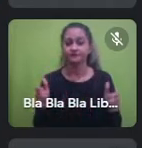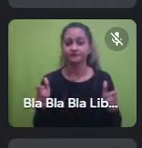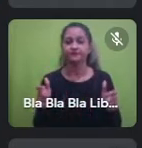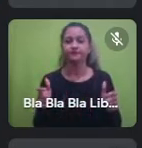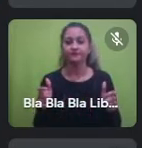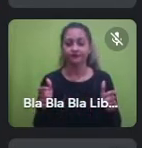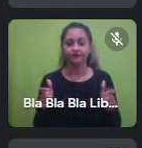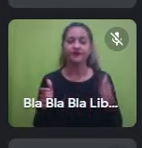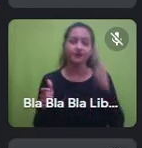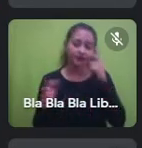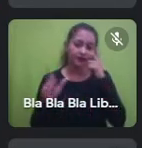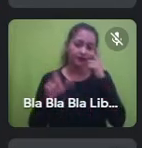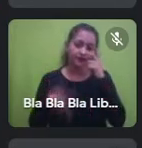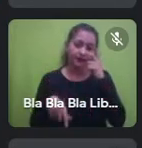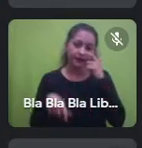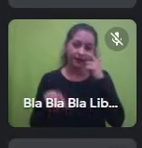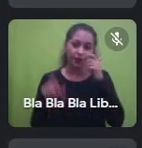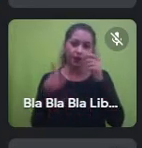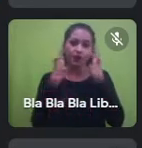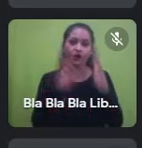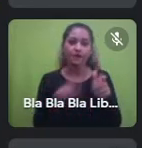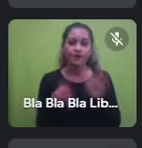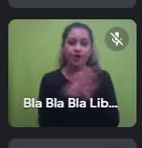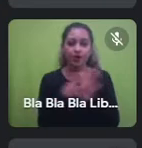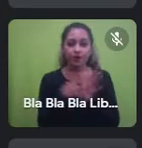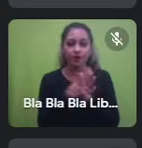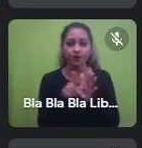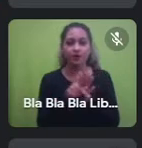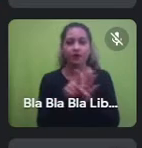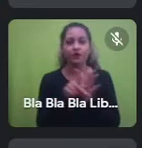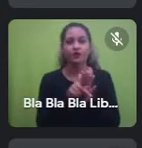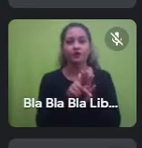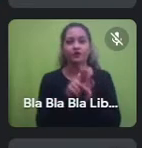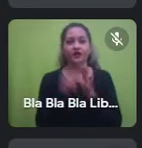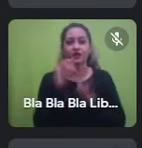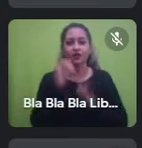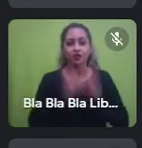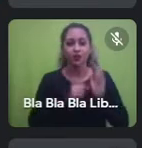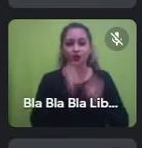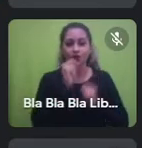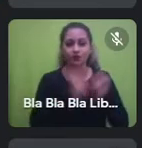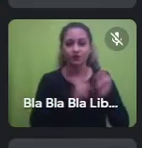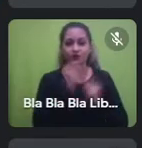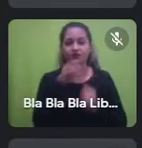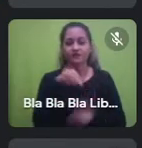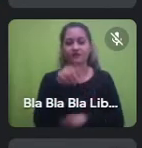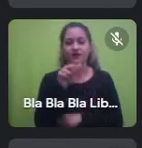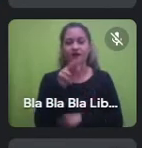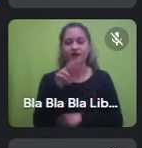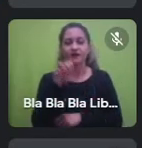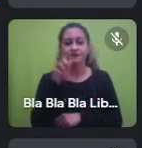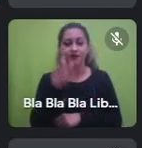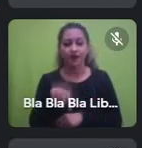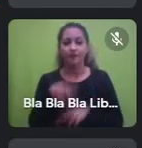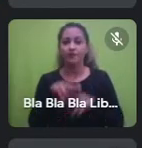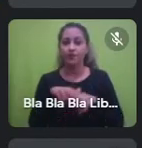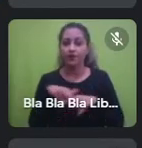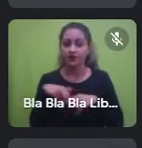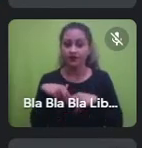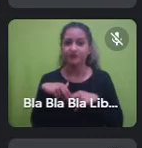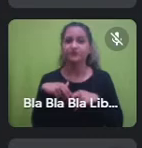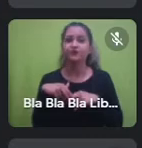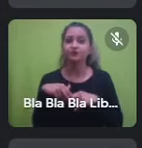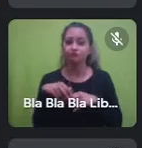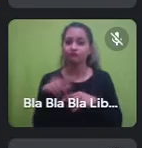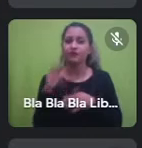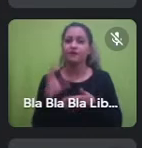Distrito Industrial de Marabá. Então, por conta disso, a FAPESPA ela deu prioridade para essa nossa ideia de